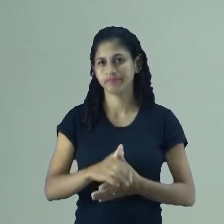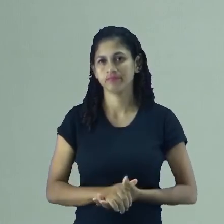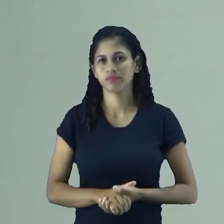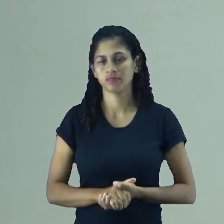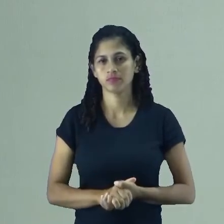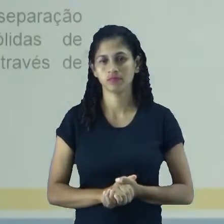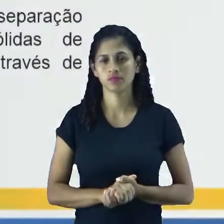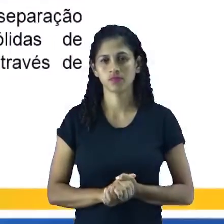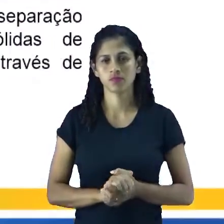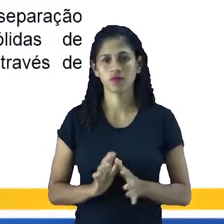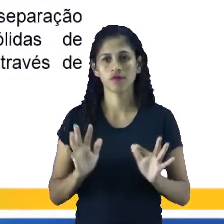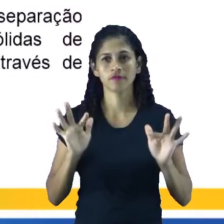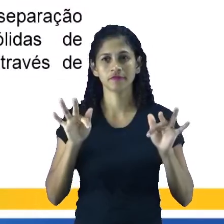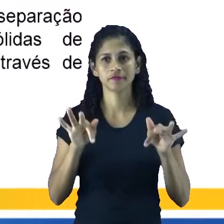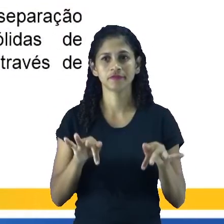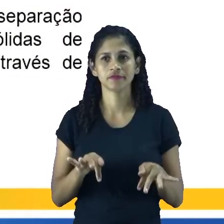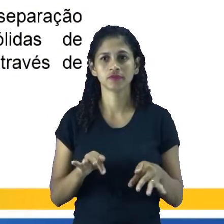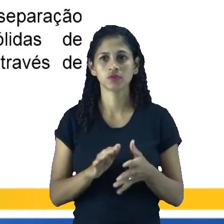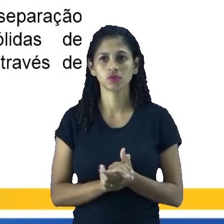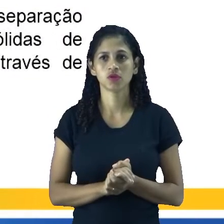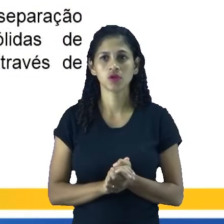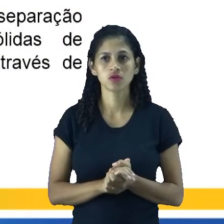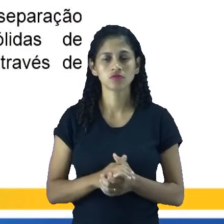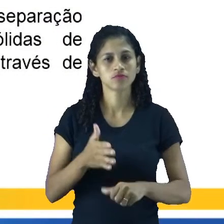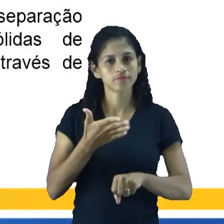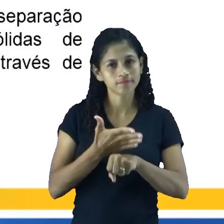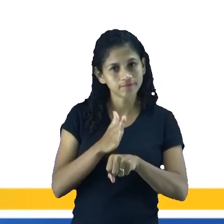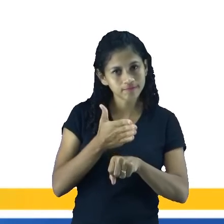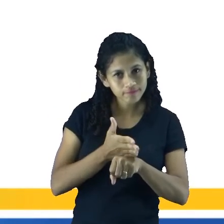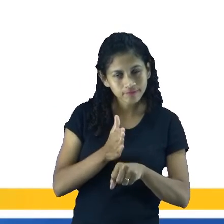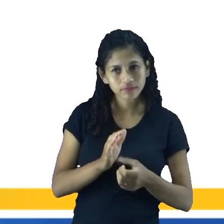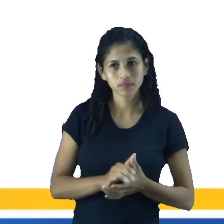fechar nossa aula, um pouco do exercitando.